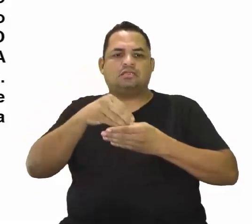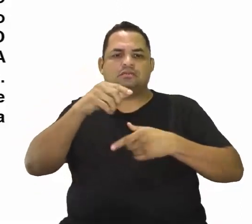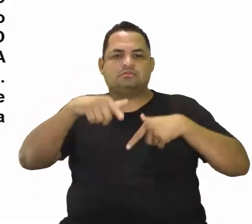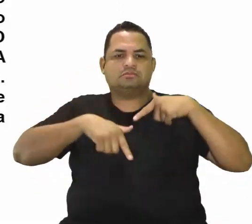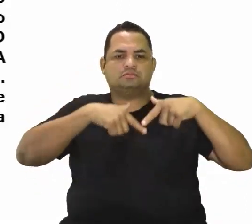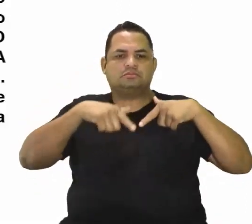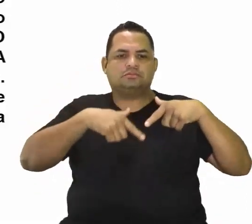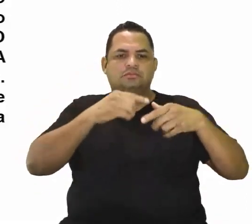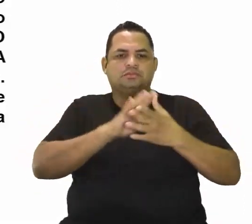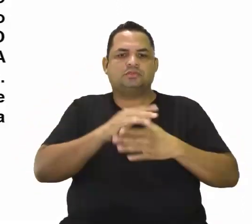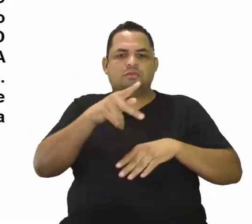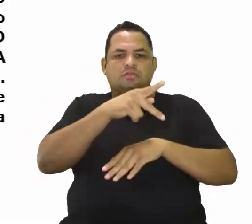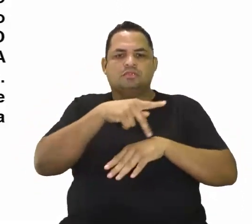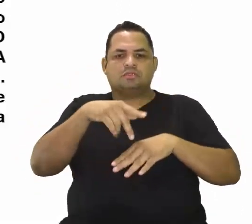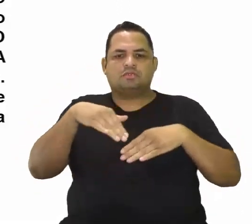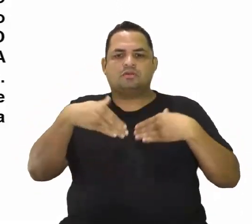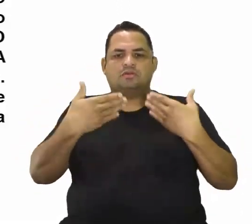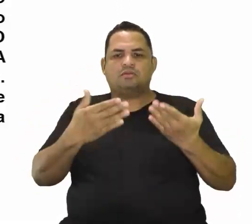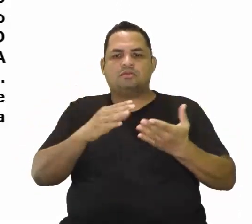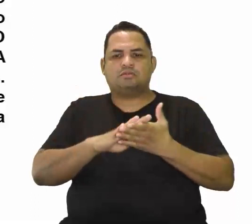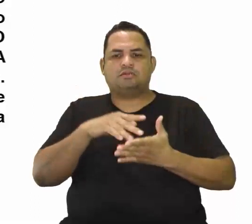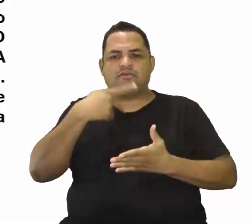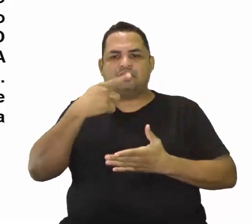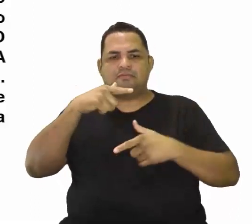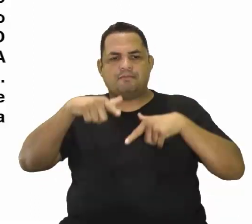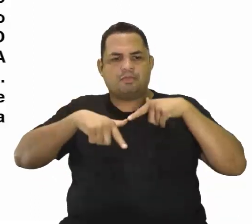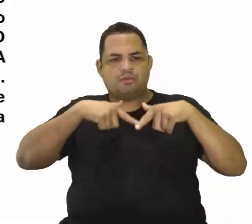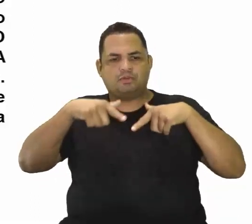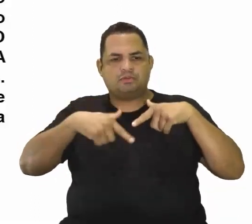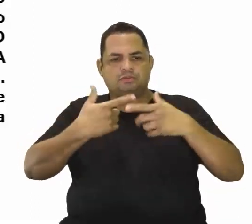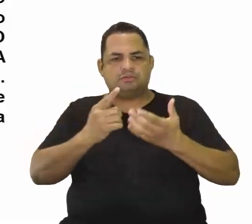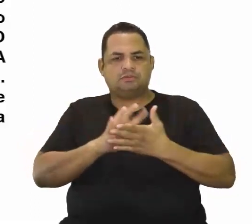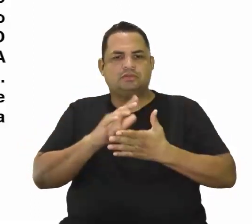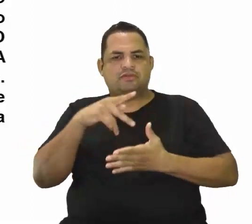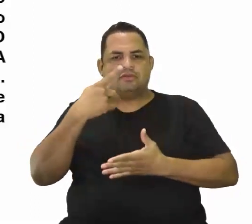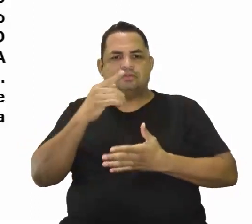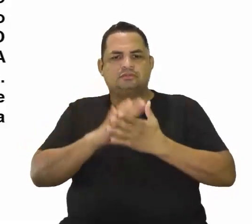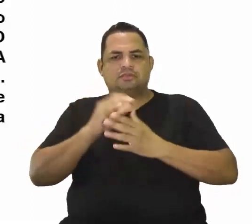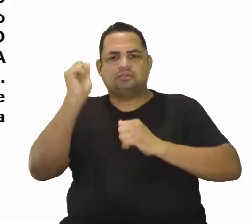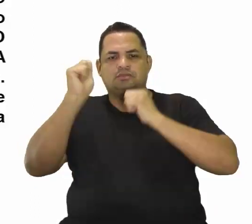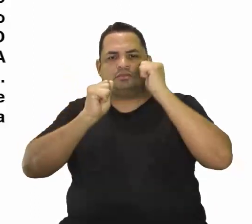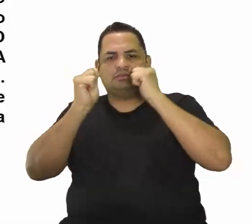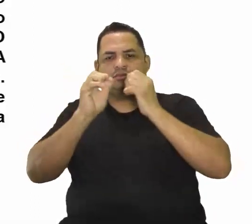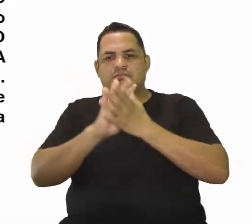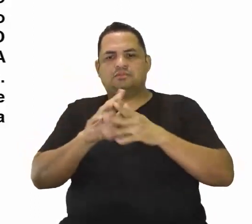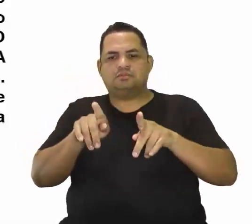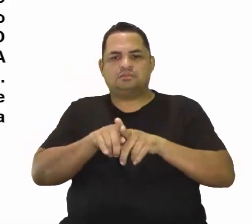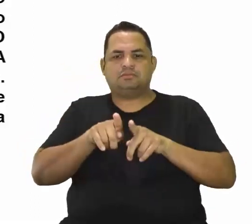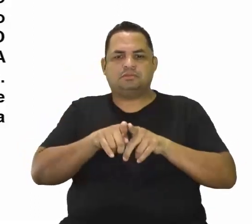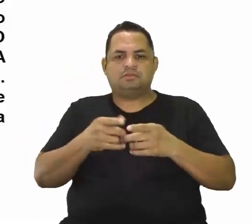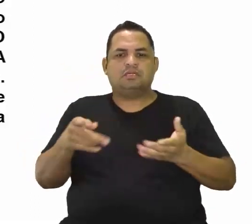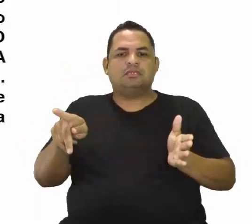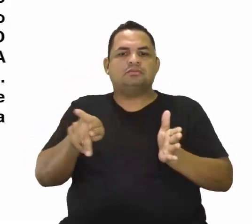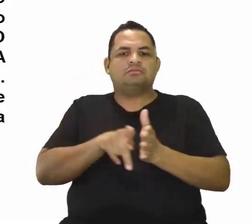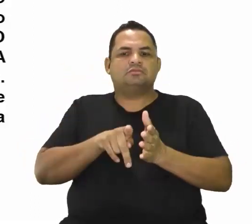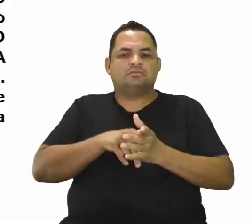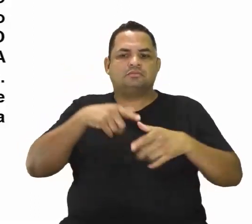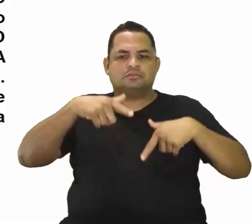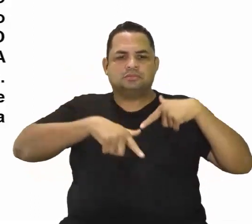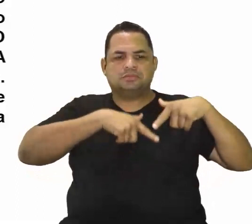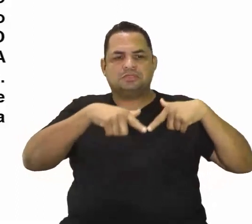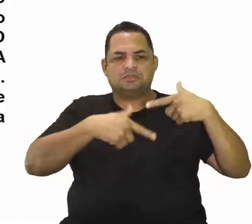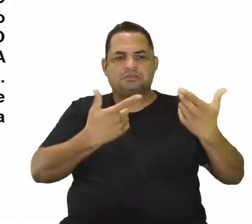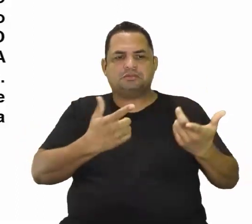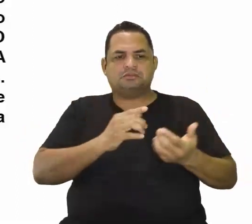da nação. E quando digo produtores, não me refiro somente aos industriais, mas também aos